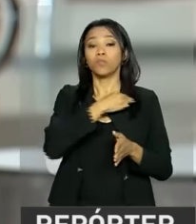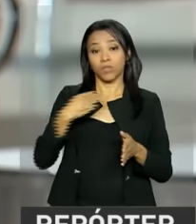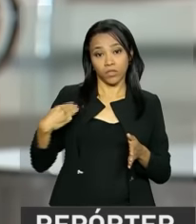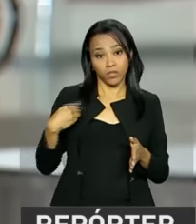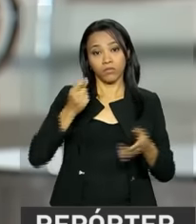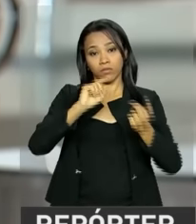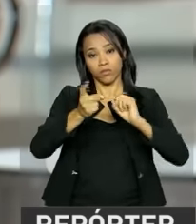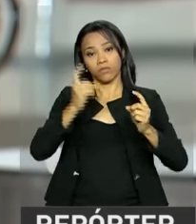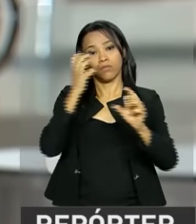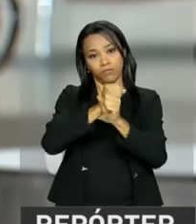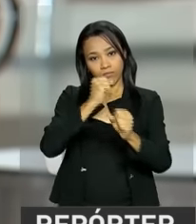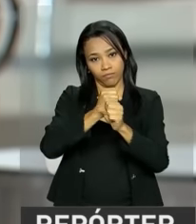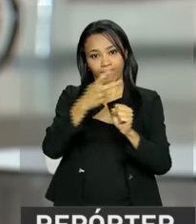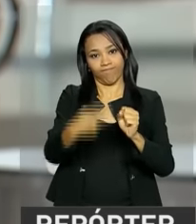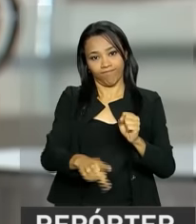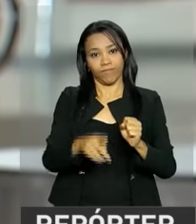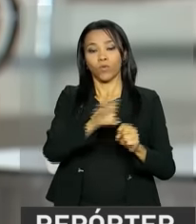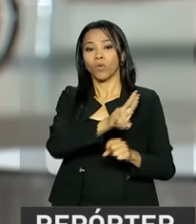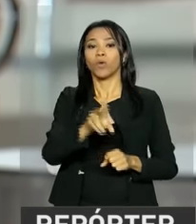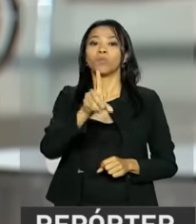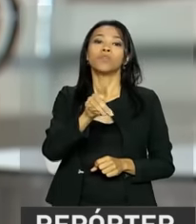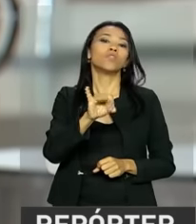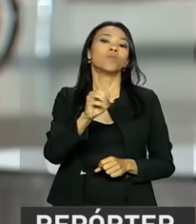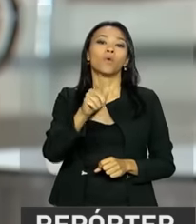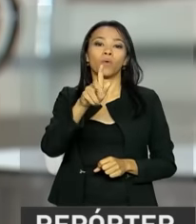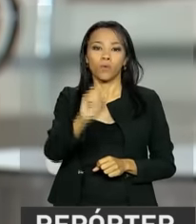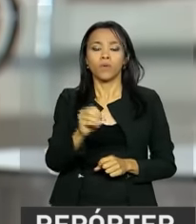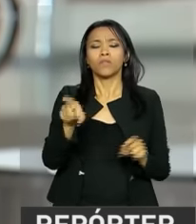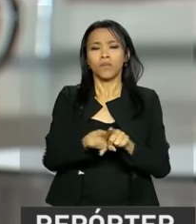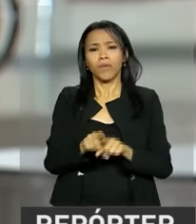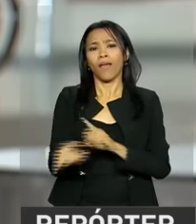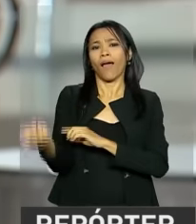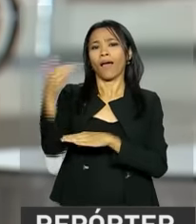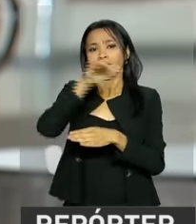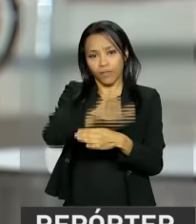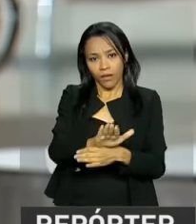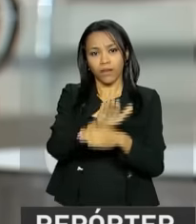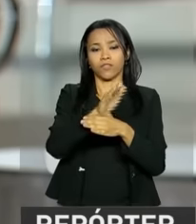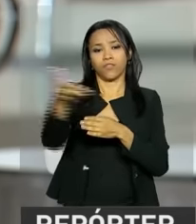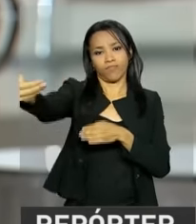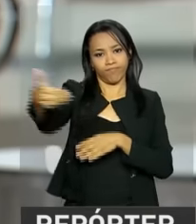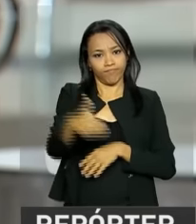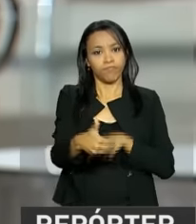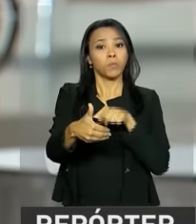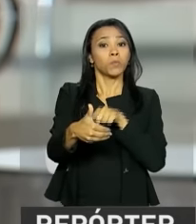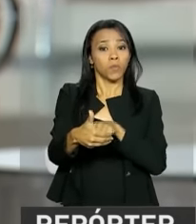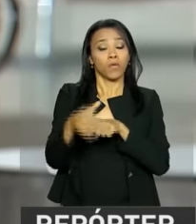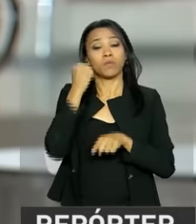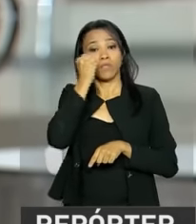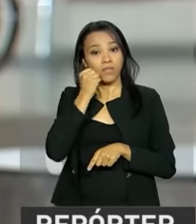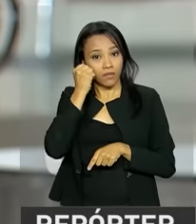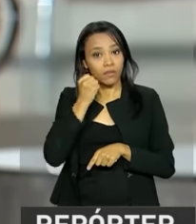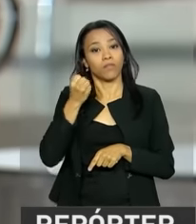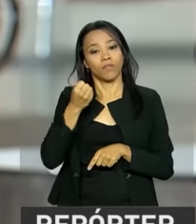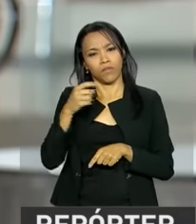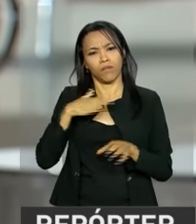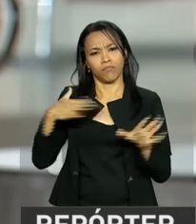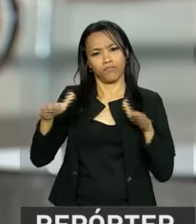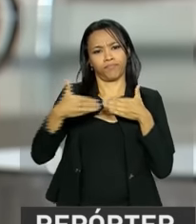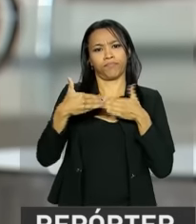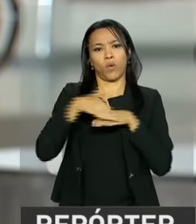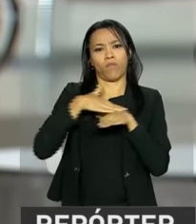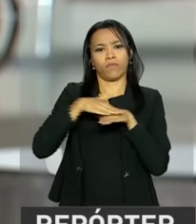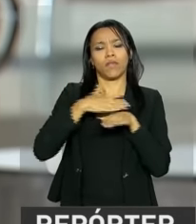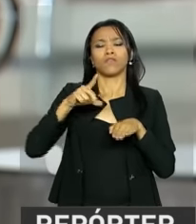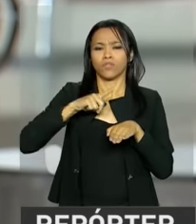gestão Diogo Oliveira à tarde o presidente Michel Temer recebe também aqui no palácio o senador Aécio Neves ele tinha